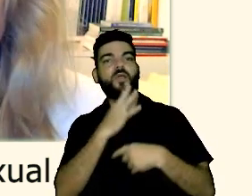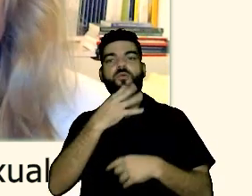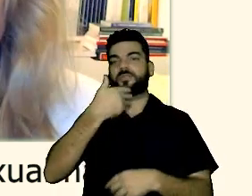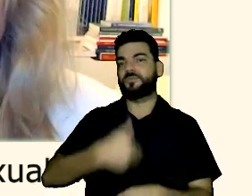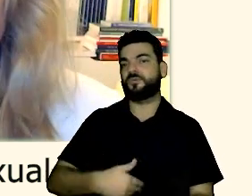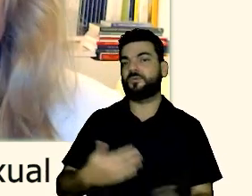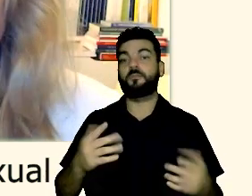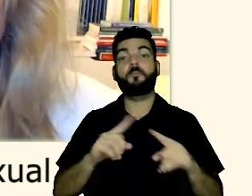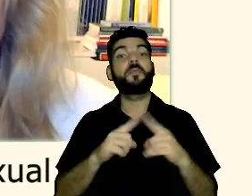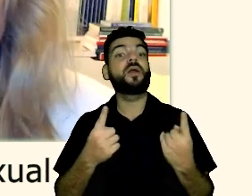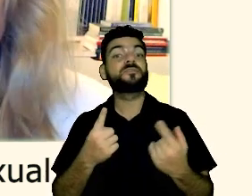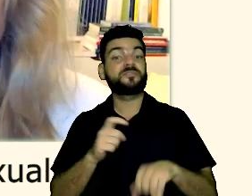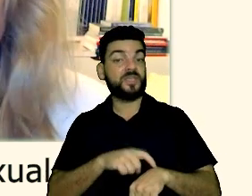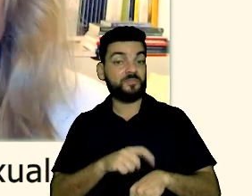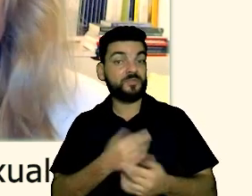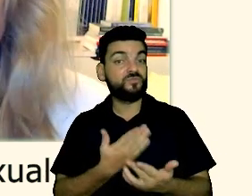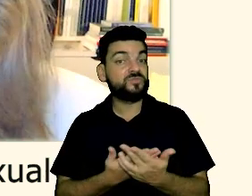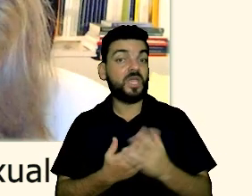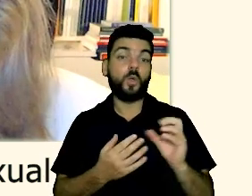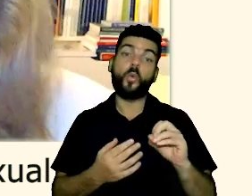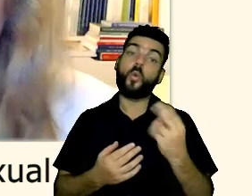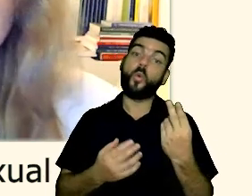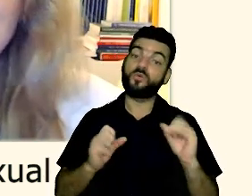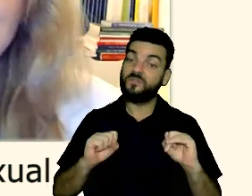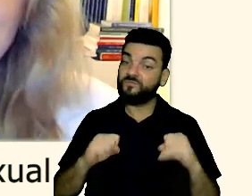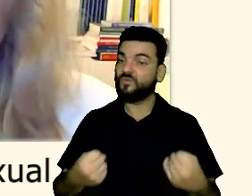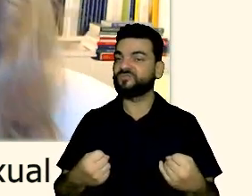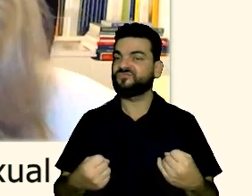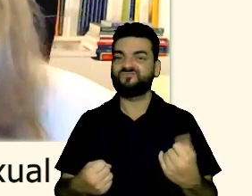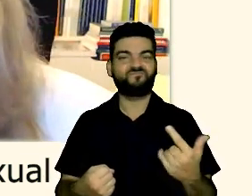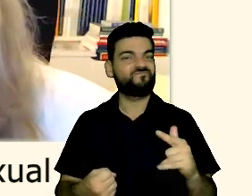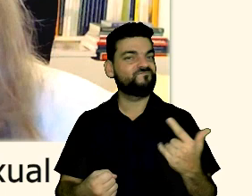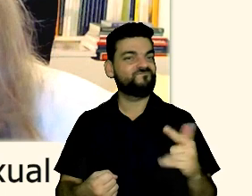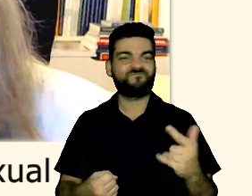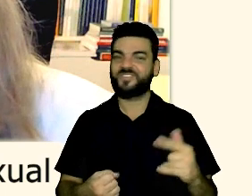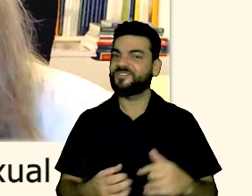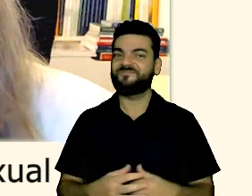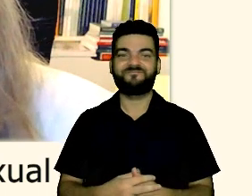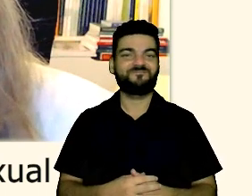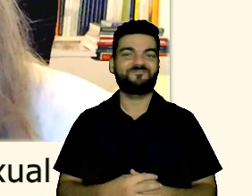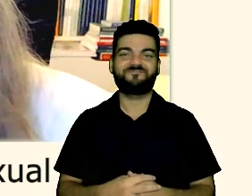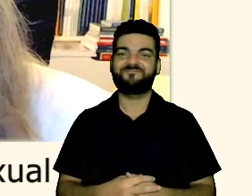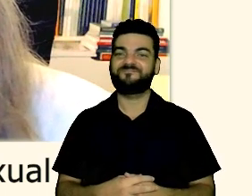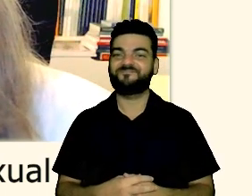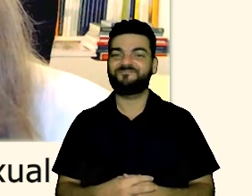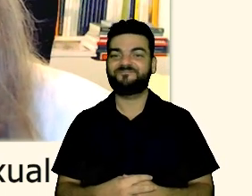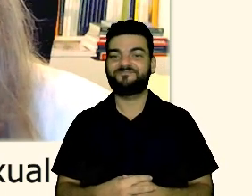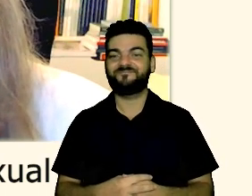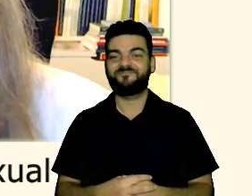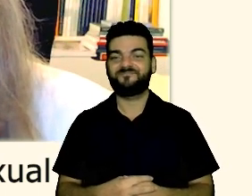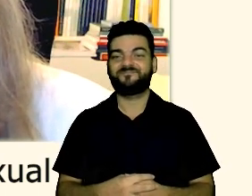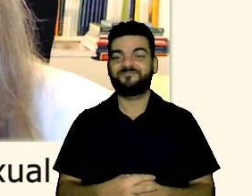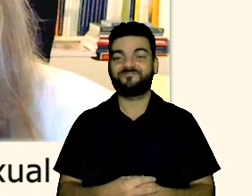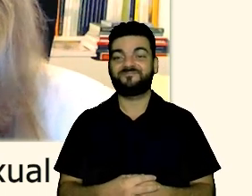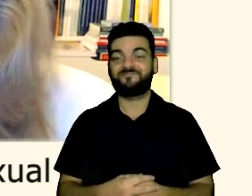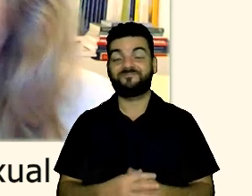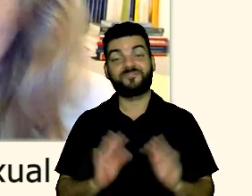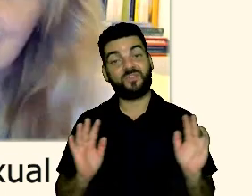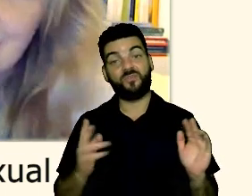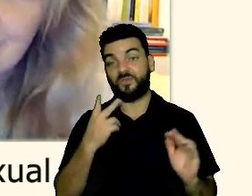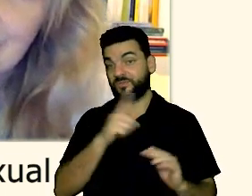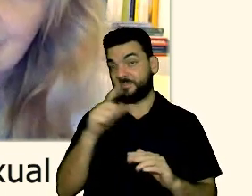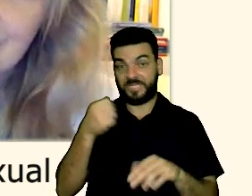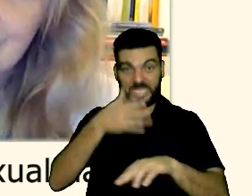o autoconhecimento, né? Que a gente fala muito em autoconhecimento, mas a gente tem pouco tempo e